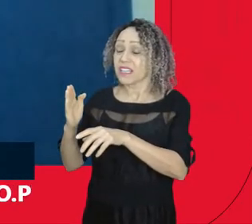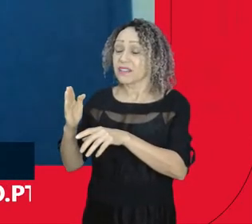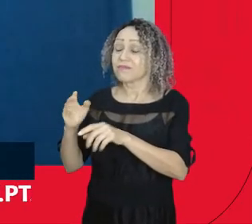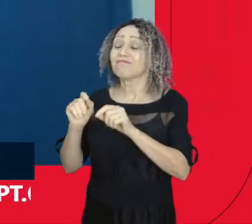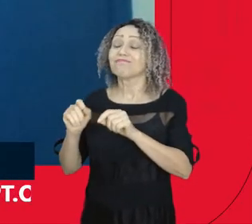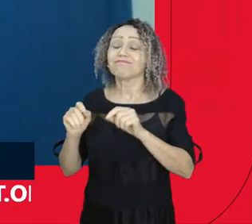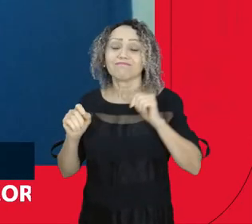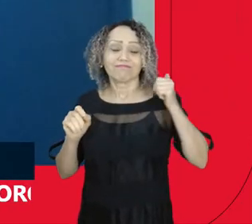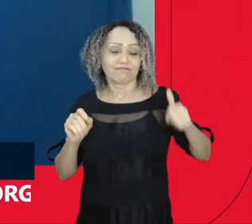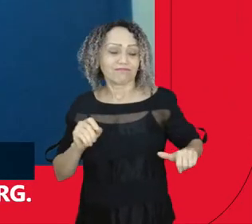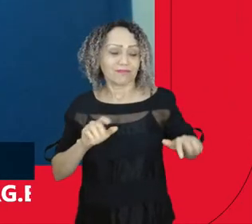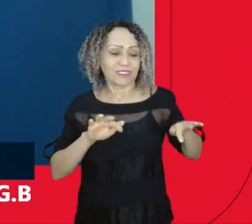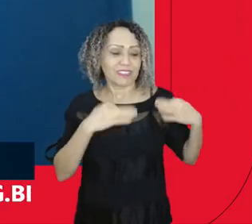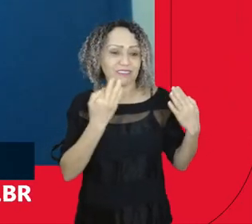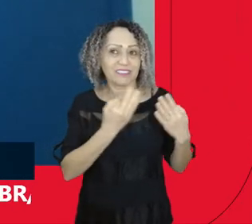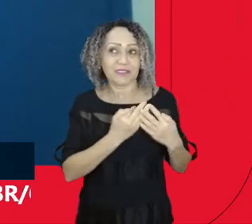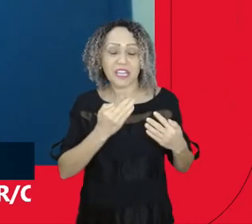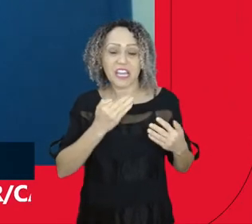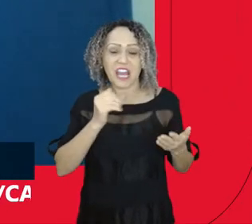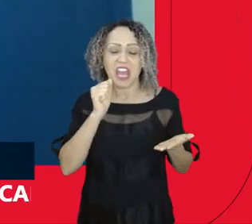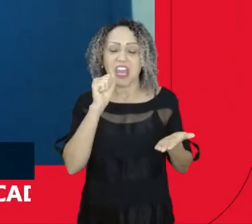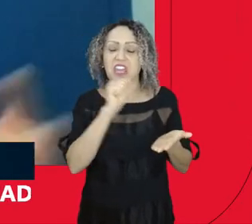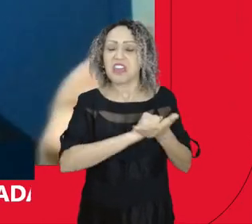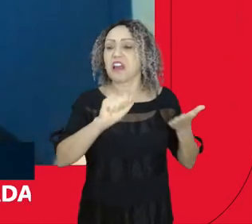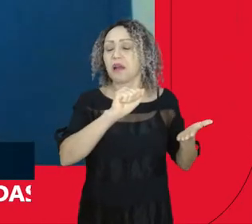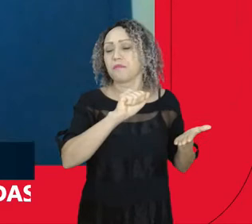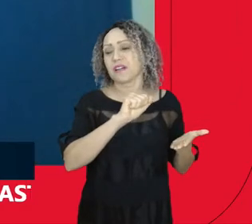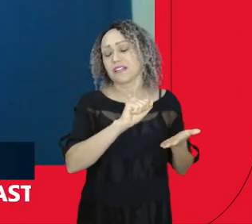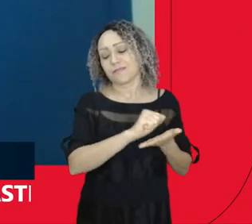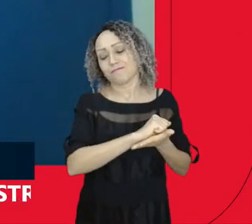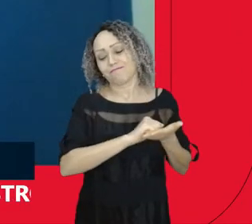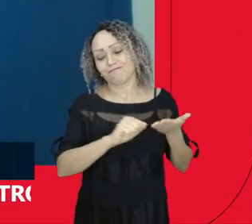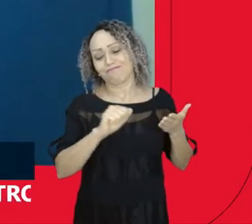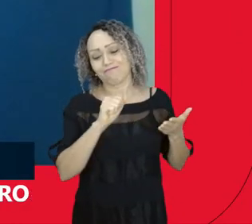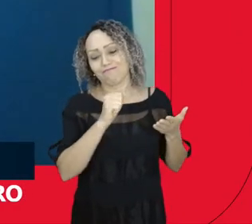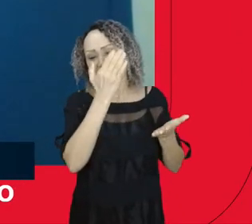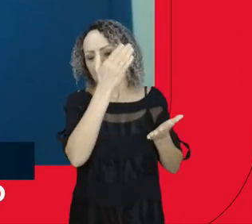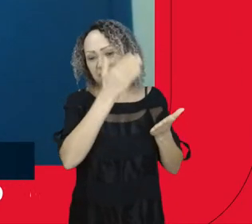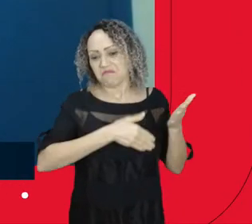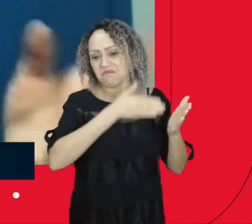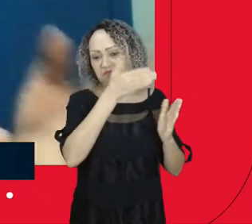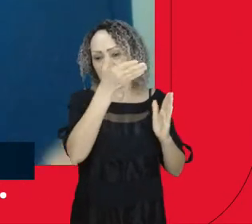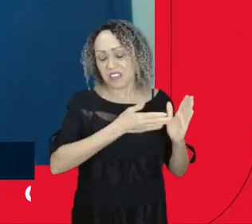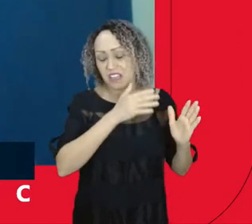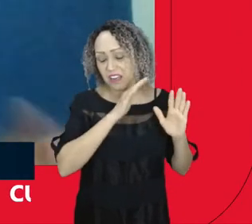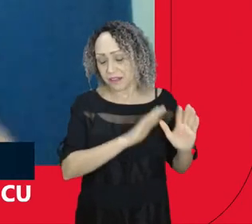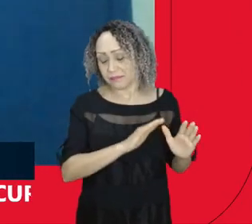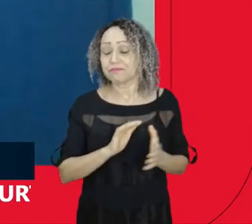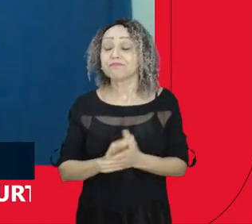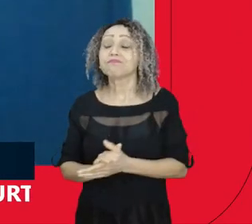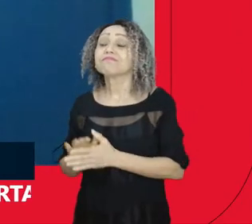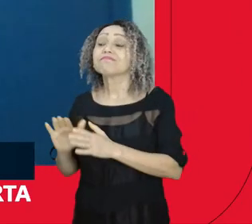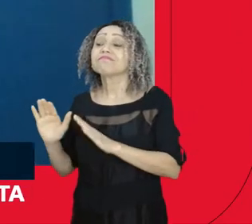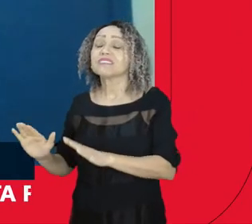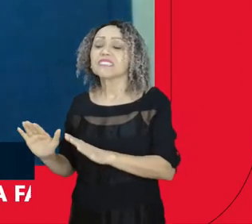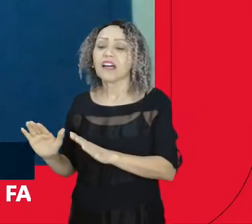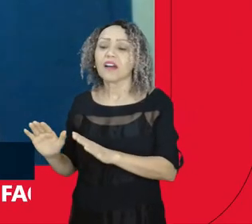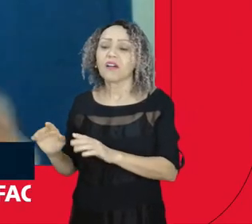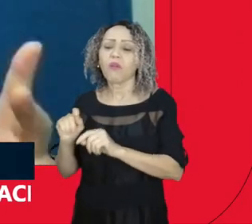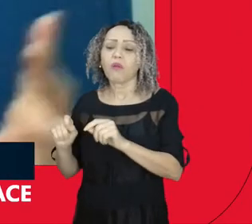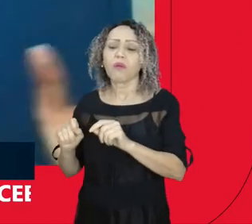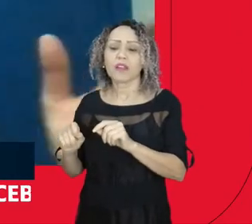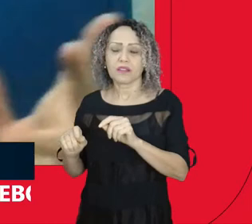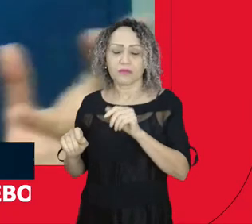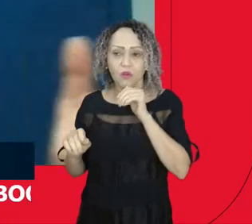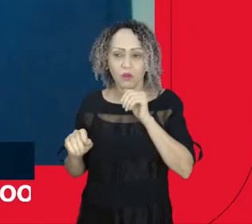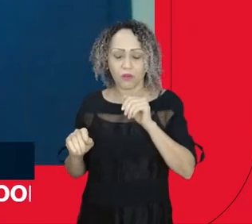anos do programa funcionando. Ele podia ter aumentado o valor do Bolsa Família já no primeiro, que estava congelado. Né?